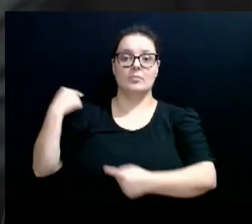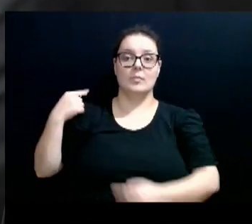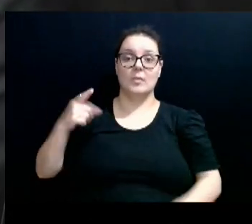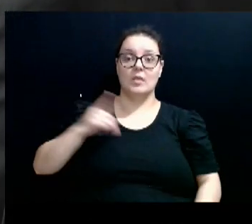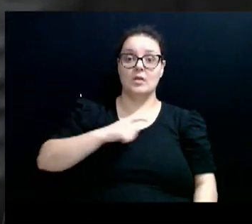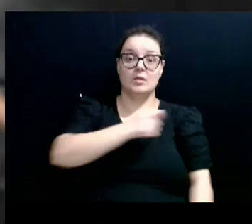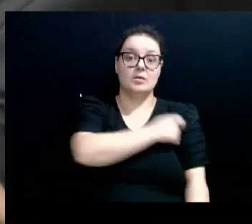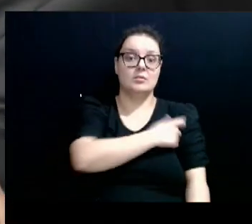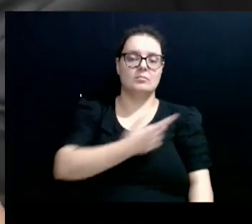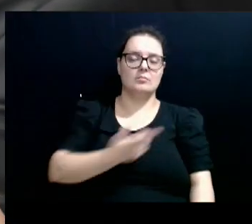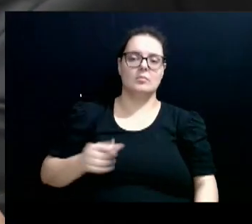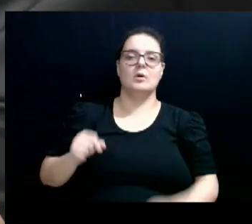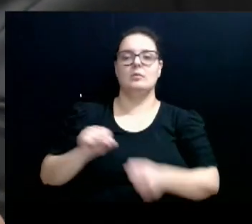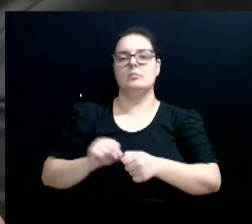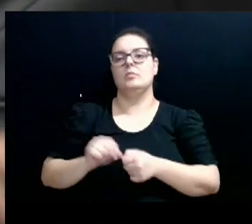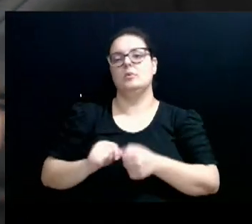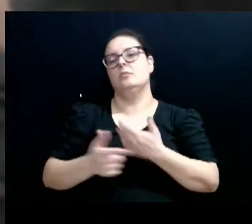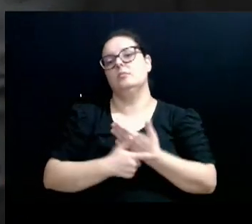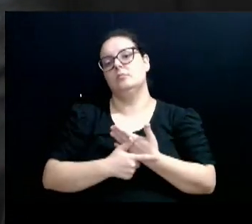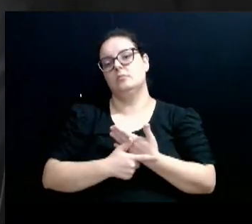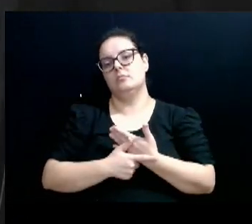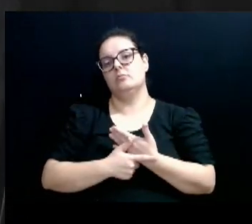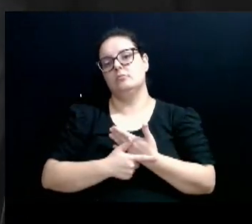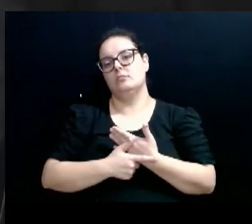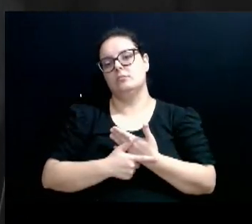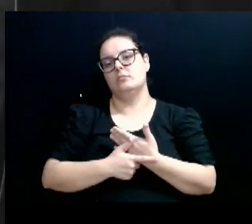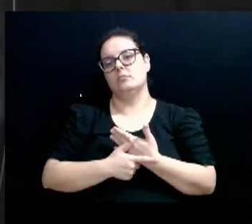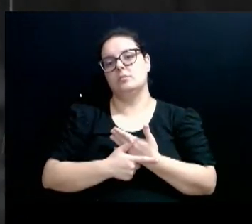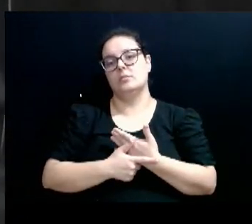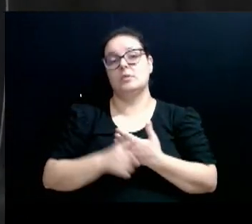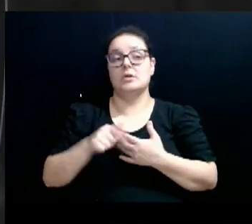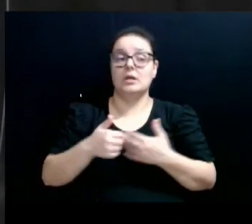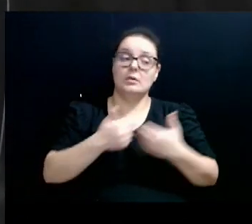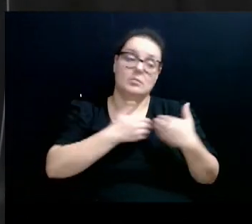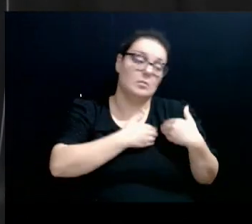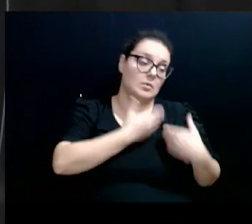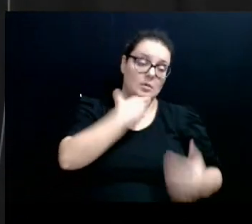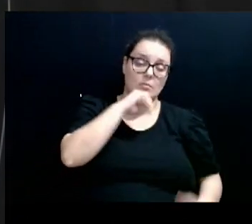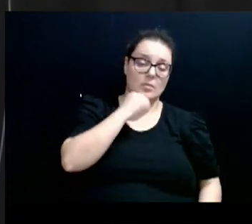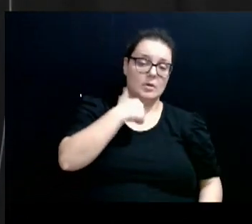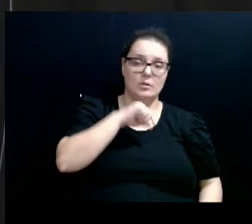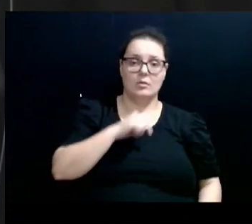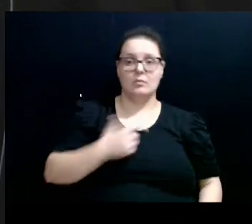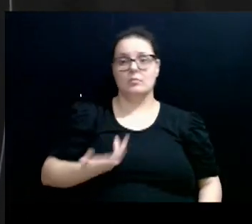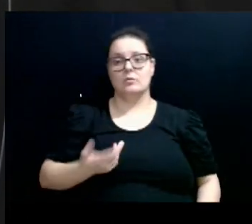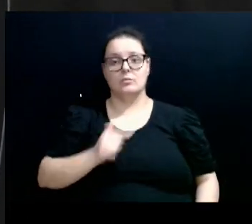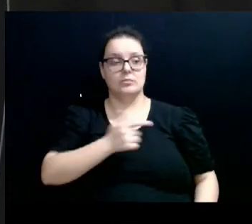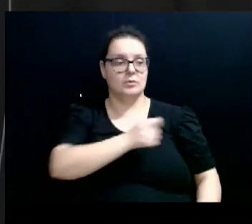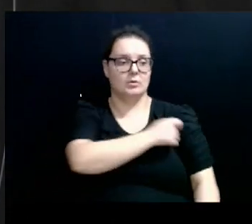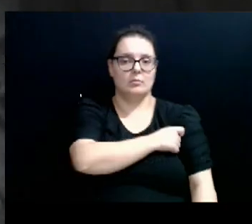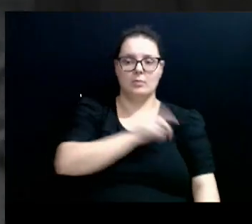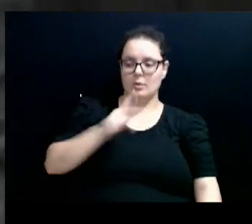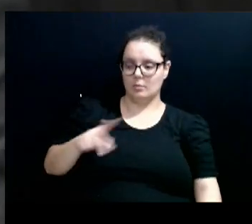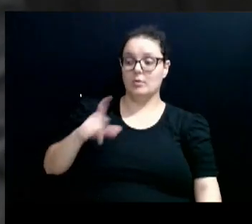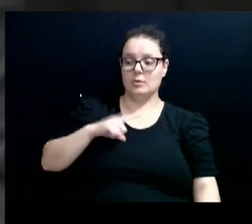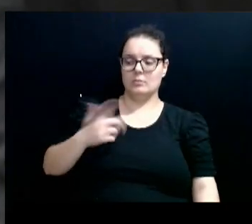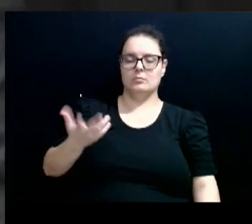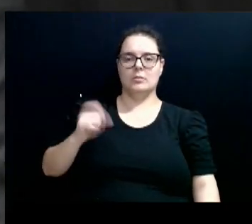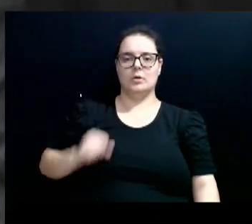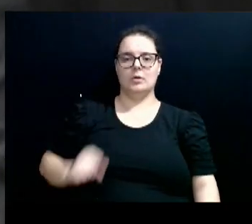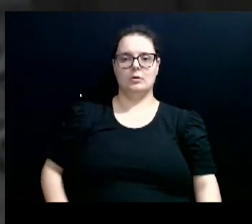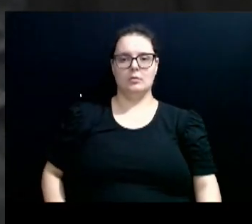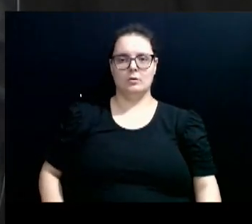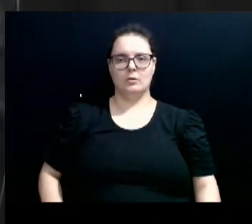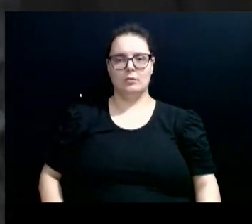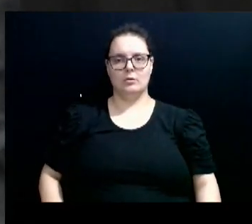fazer esse papel, caberia aos pais. Os pais não tinham autoridade, mas o professor tinha. Sim. Então você tinha como